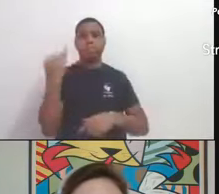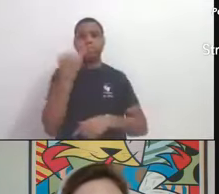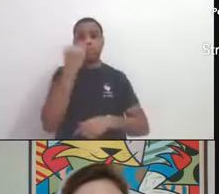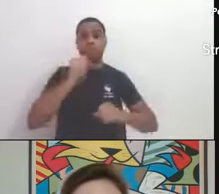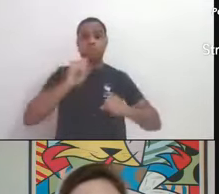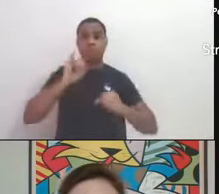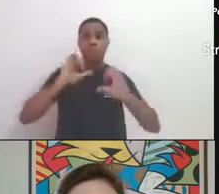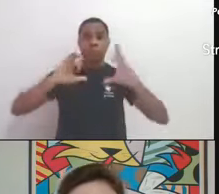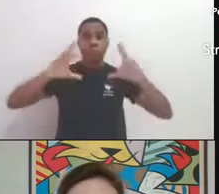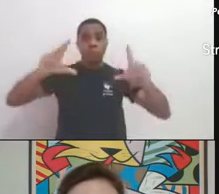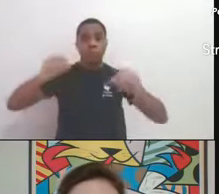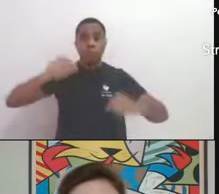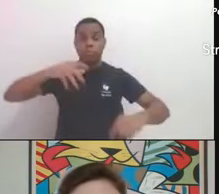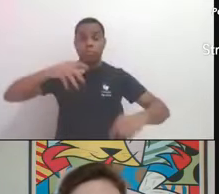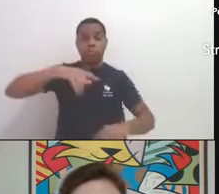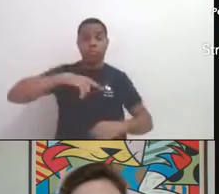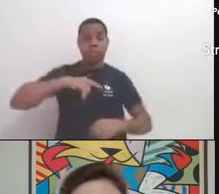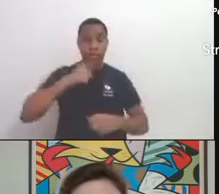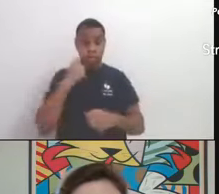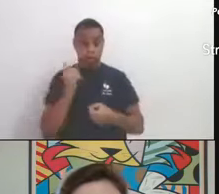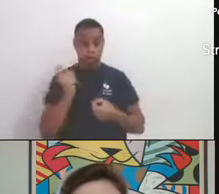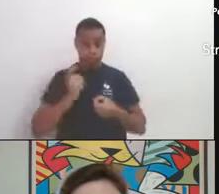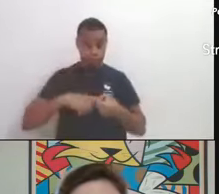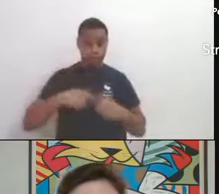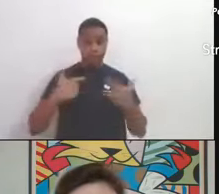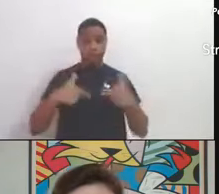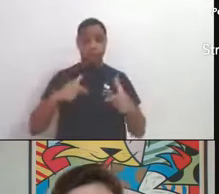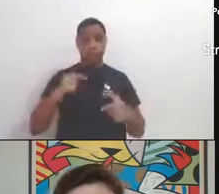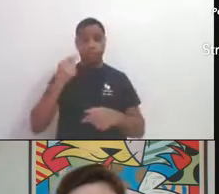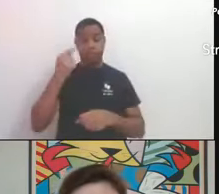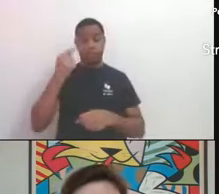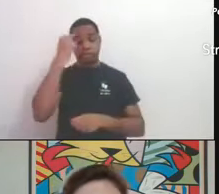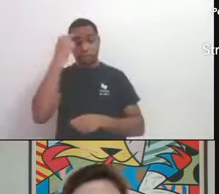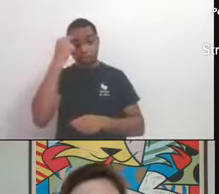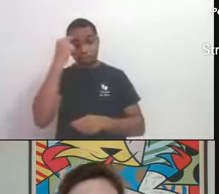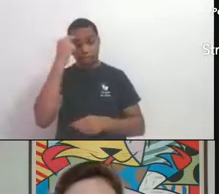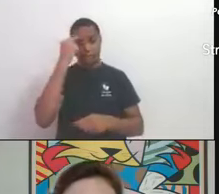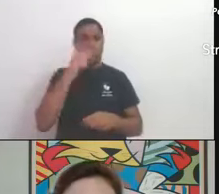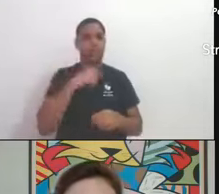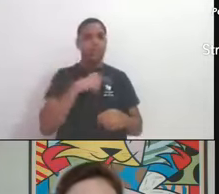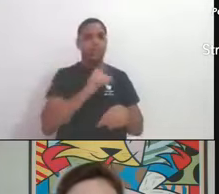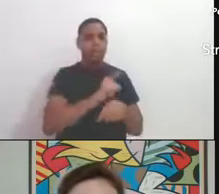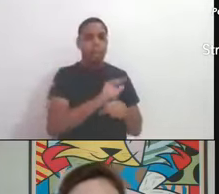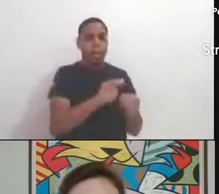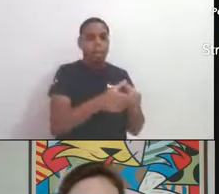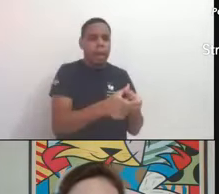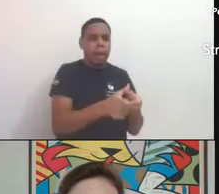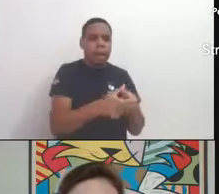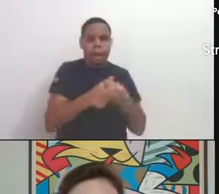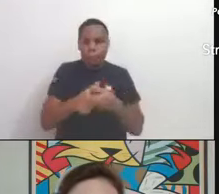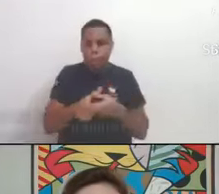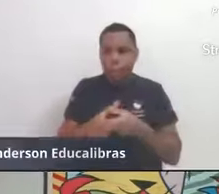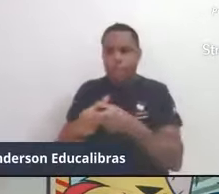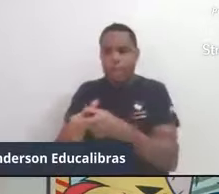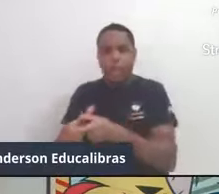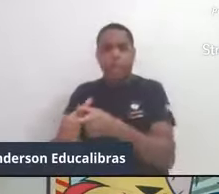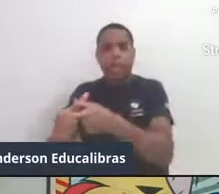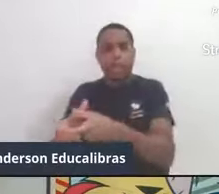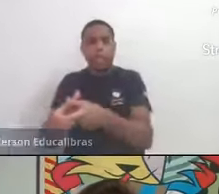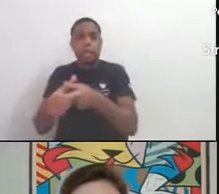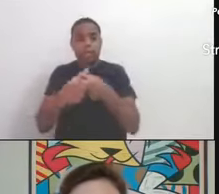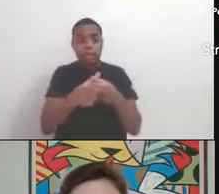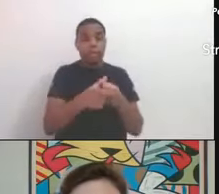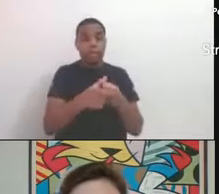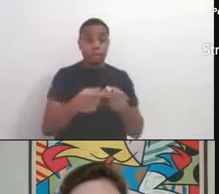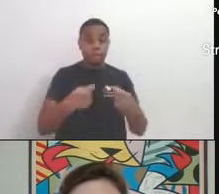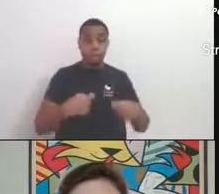no momento da retomada, pensar em pequenos fornecedores e esses fornecedores que, de fato, ali